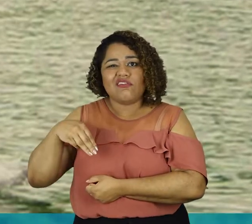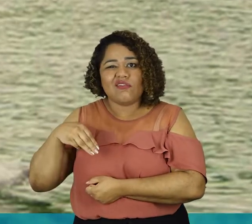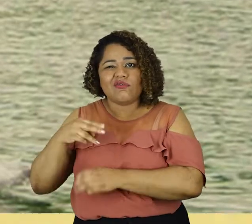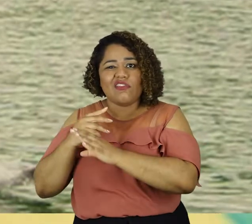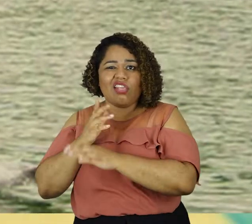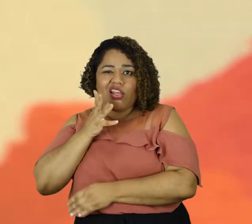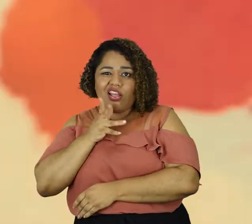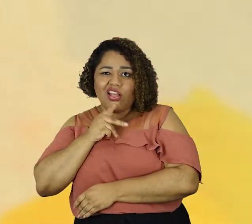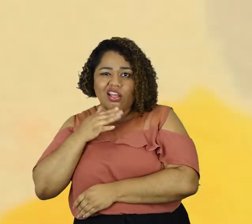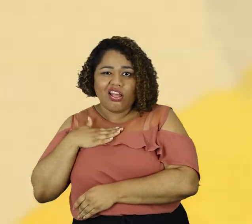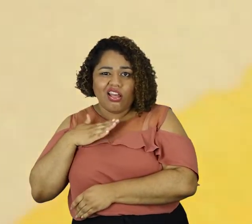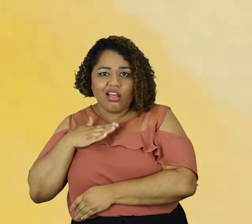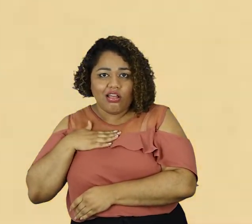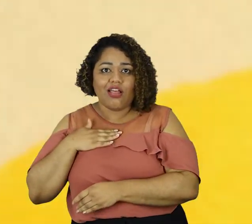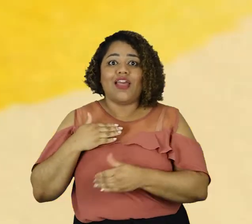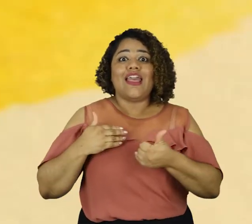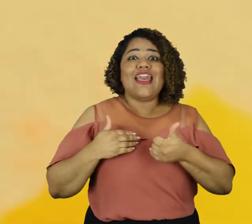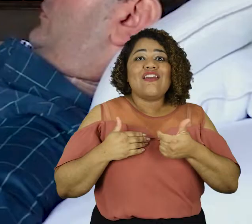hora.